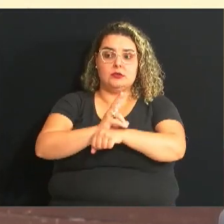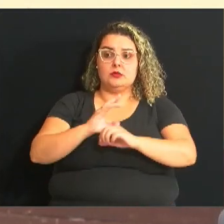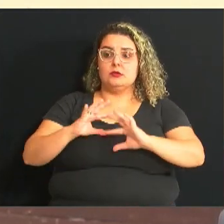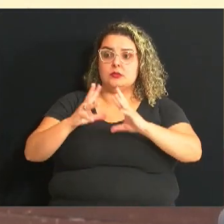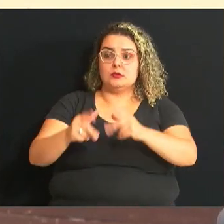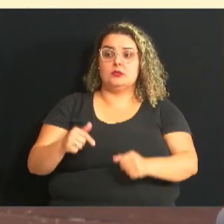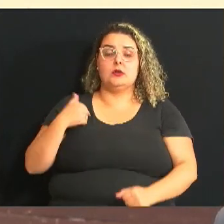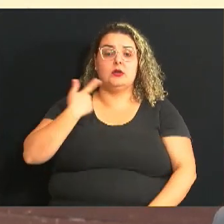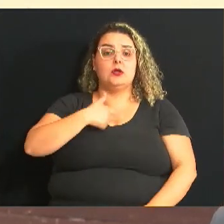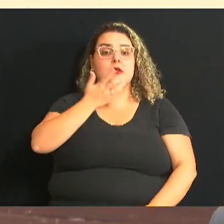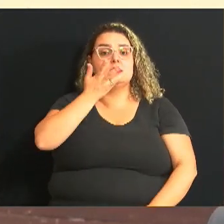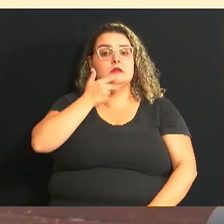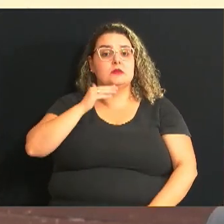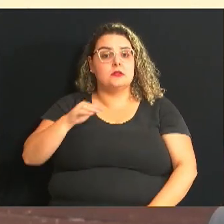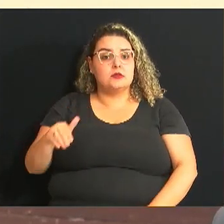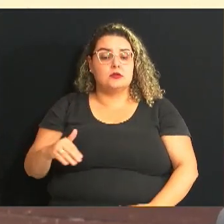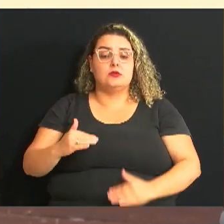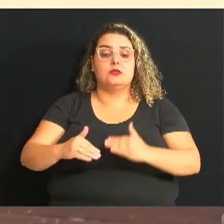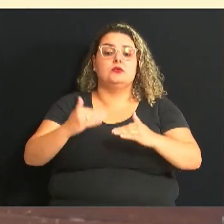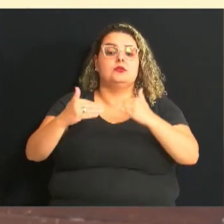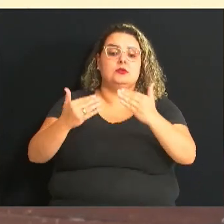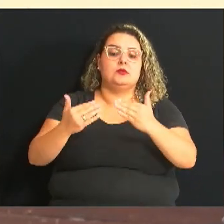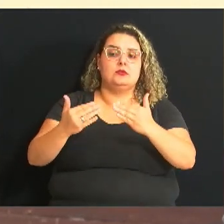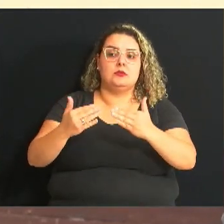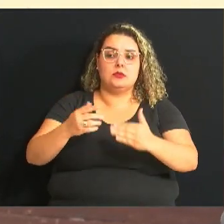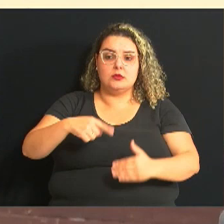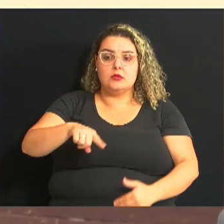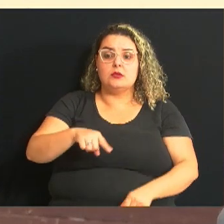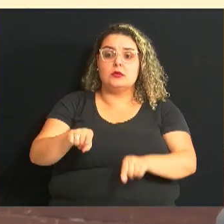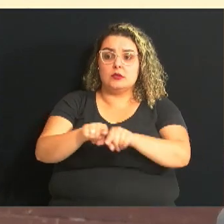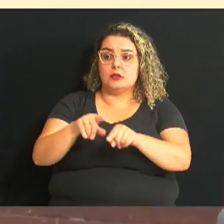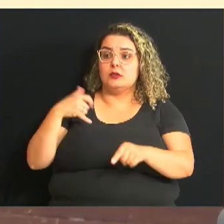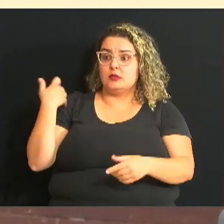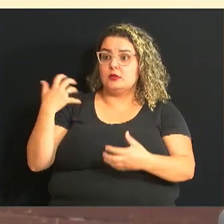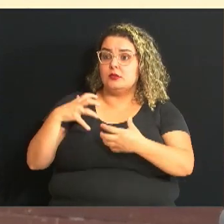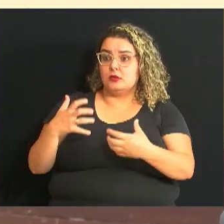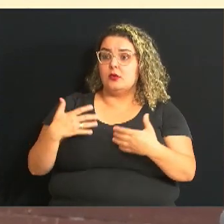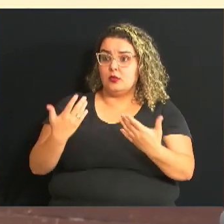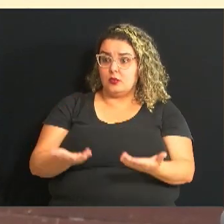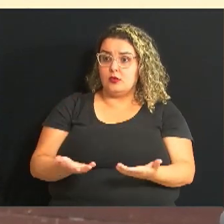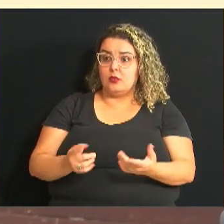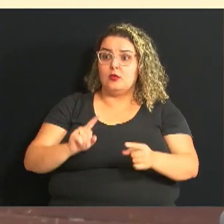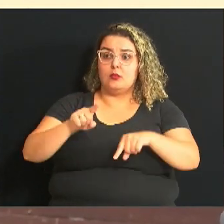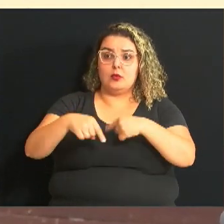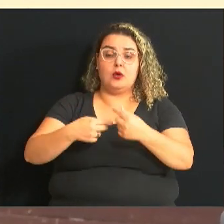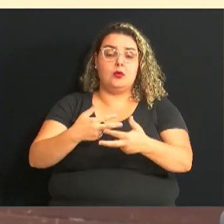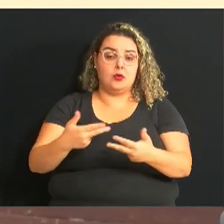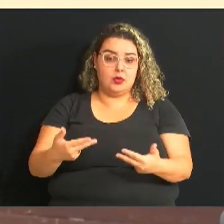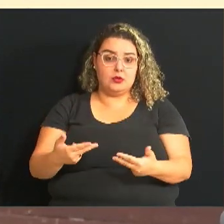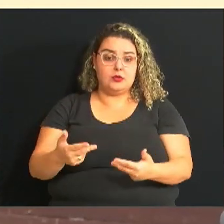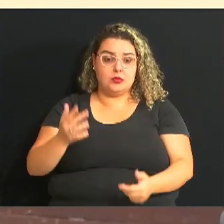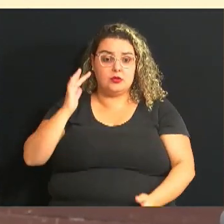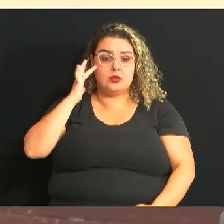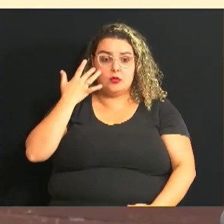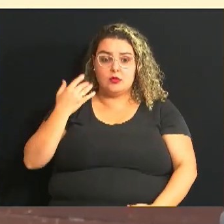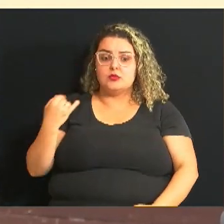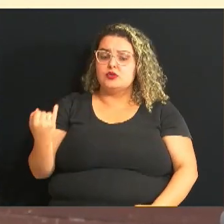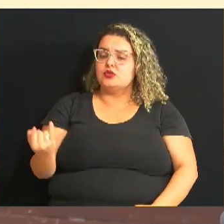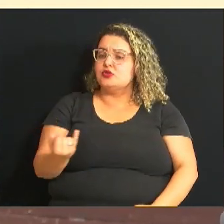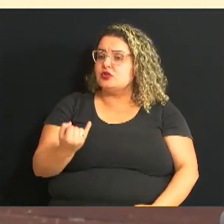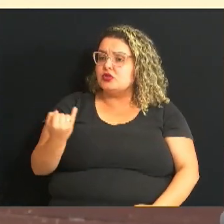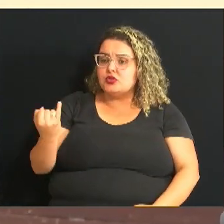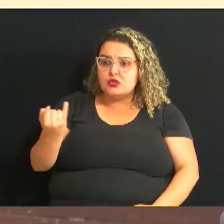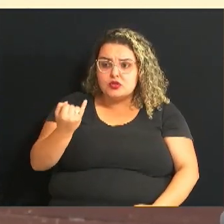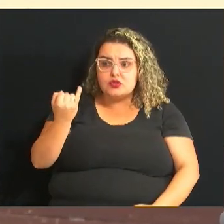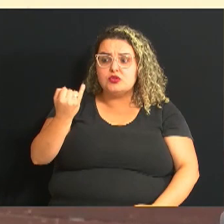crianças, né, no desenvolvimento deles e também dos idosos. Outra coisa que eu acho de extrema relevância, e eu